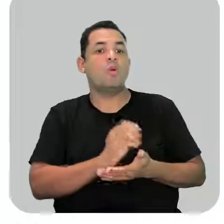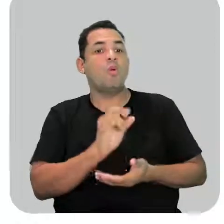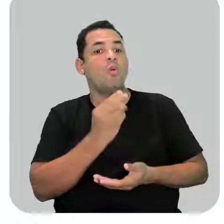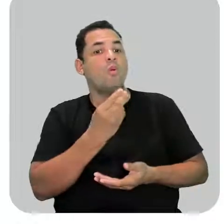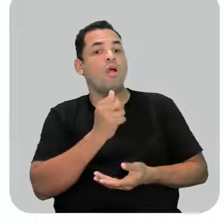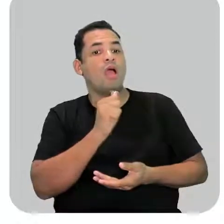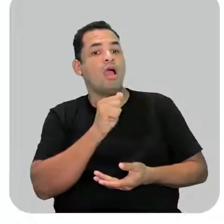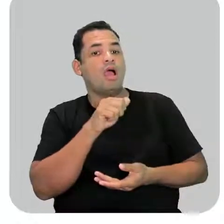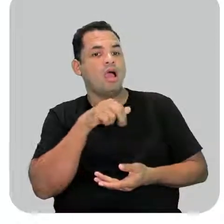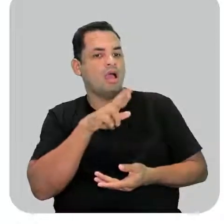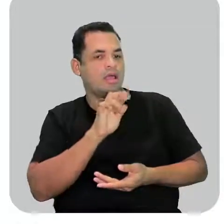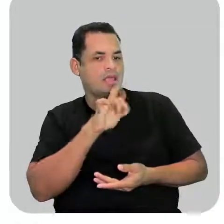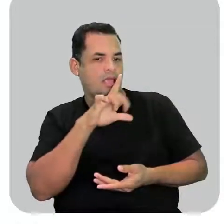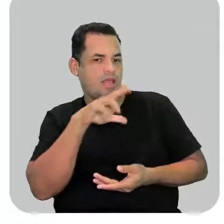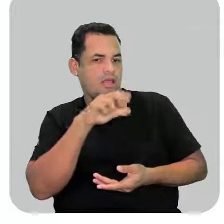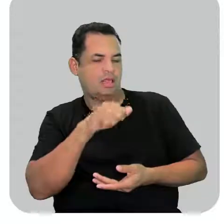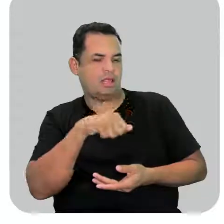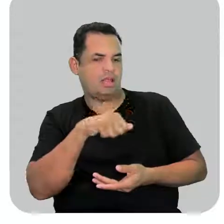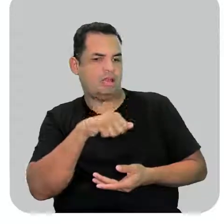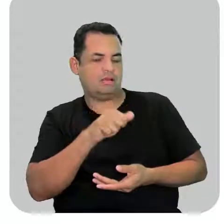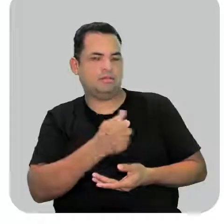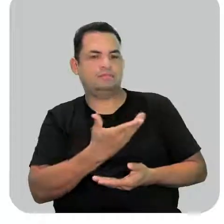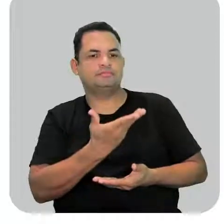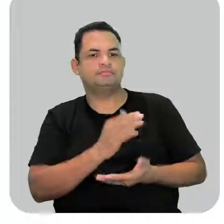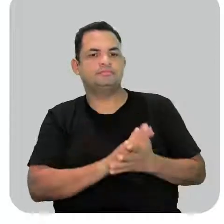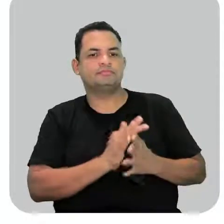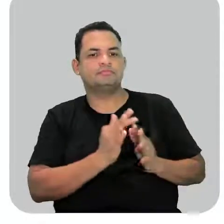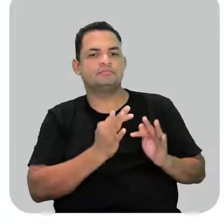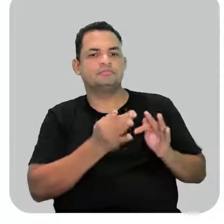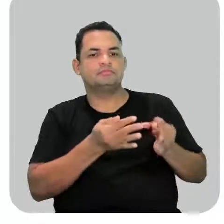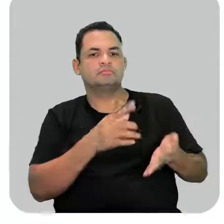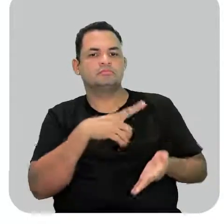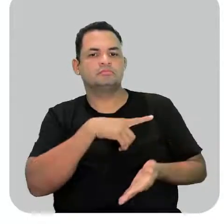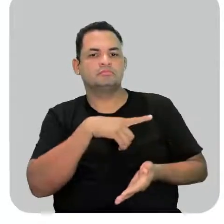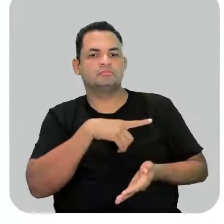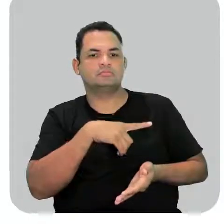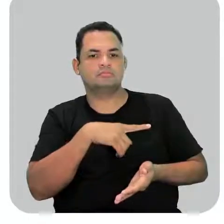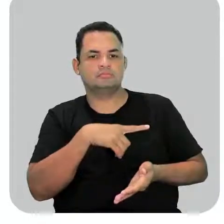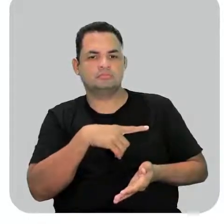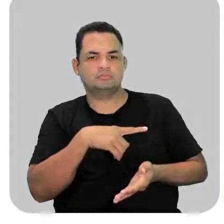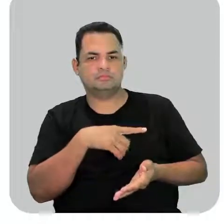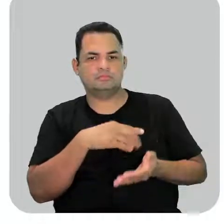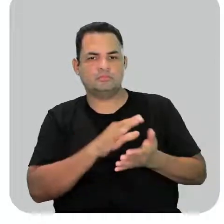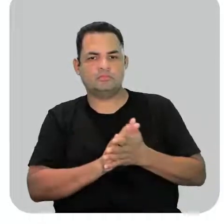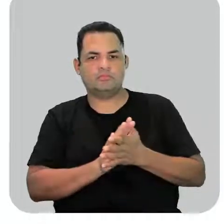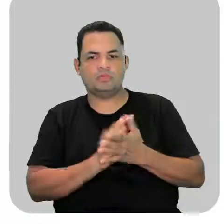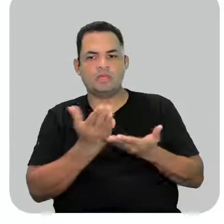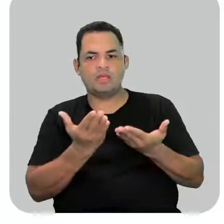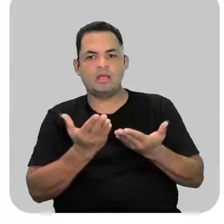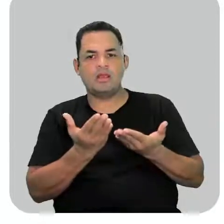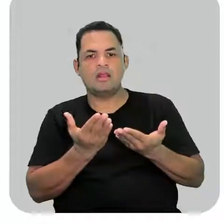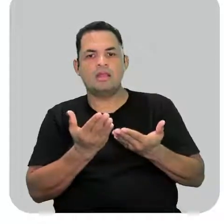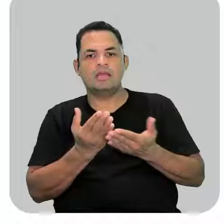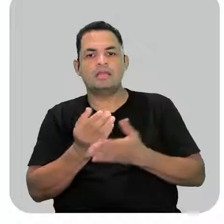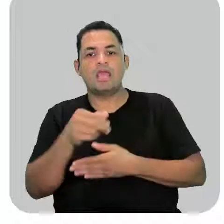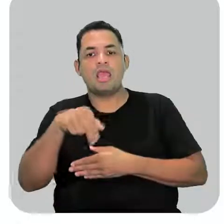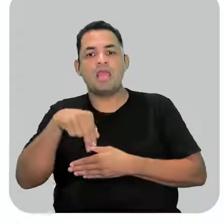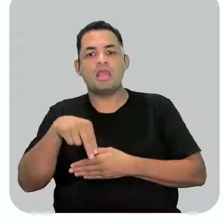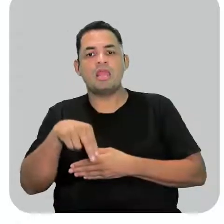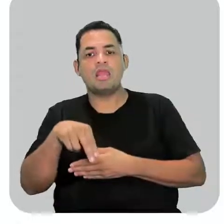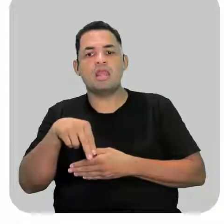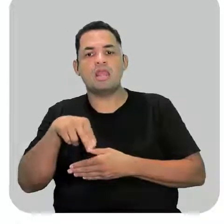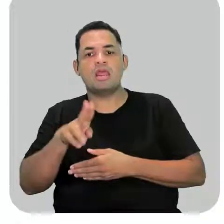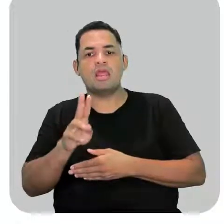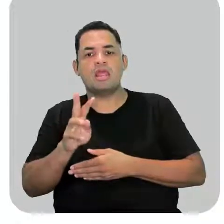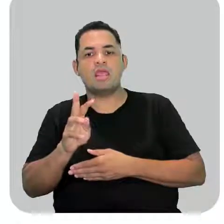são grupos aromáticos. E aí, no final, nós vamos ter as nitrilas, que é